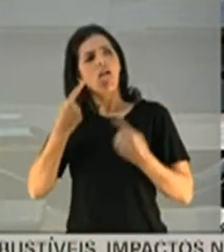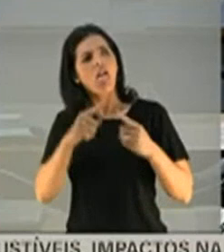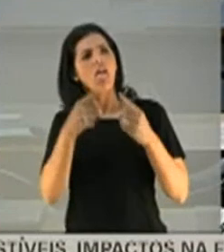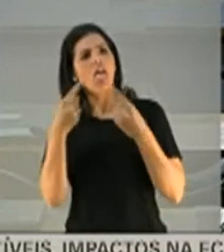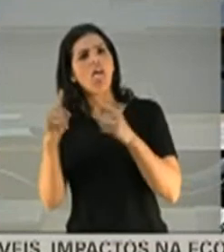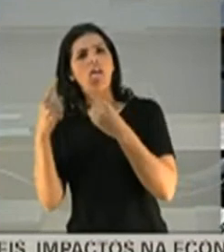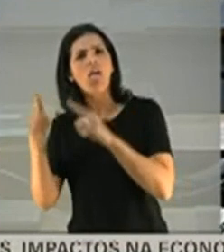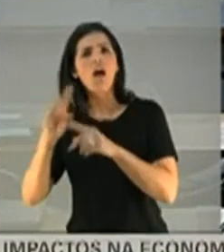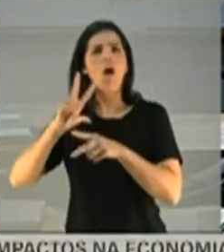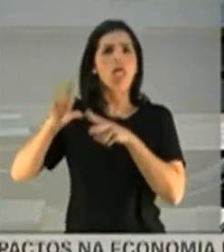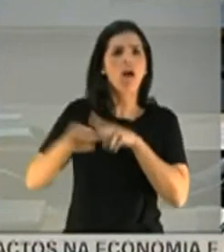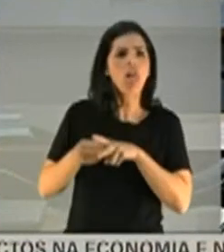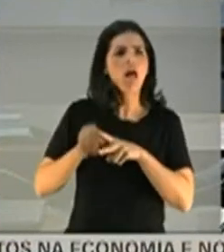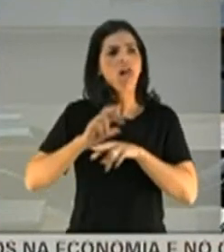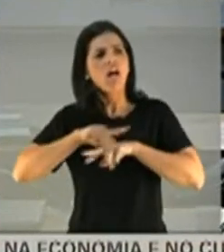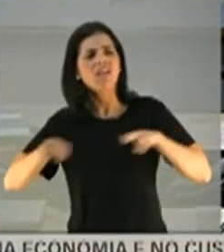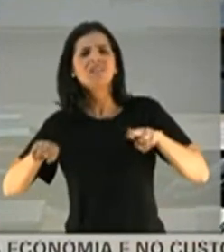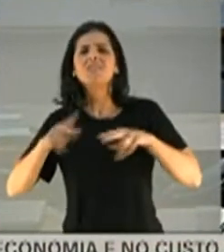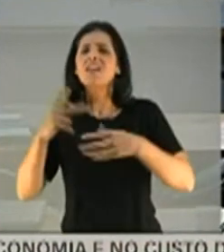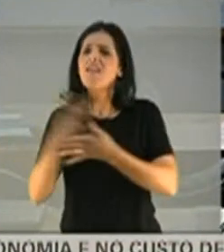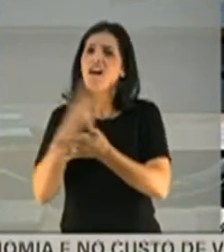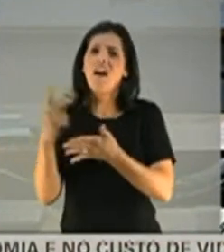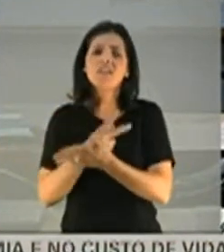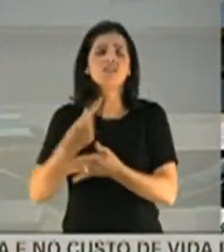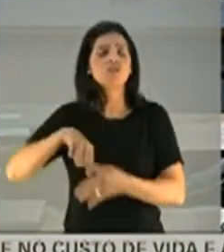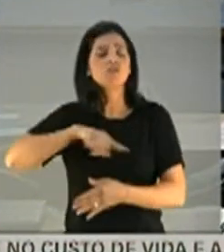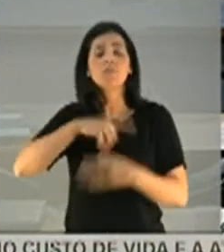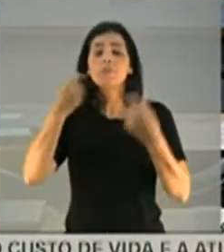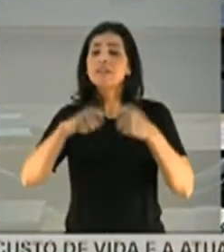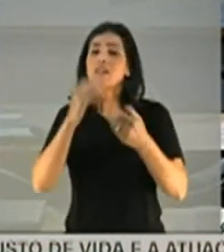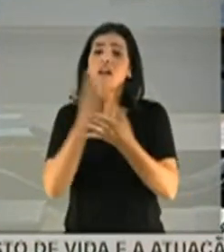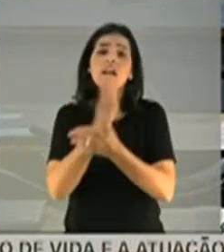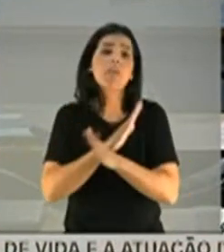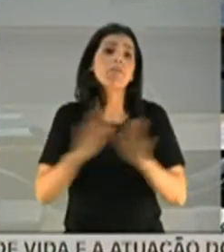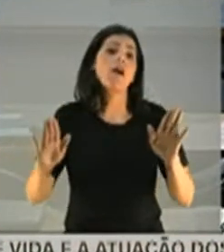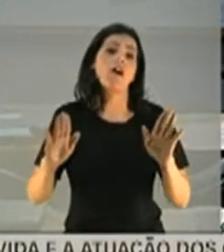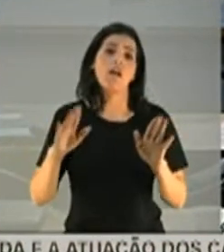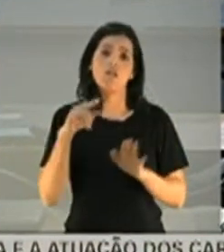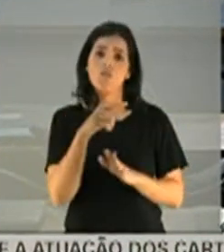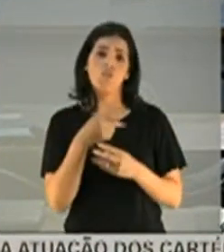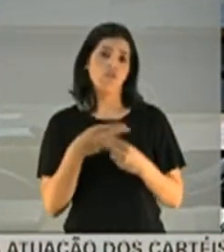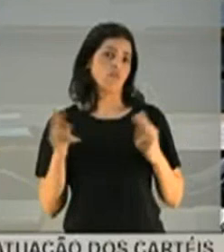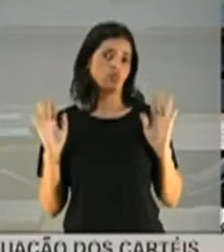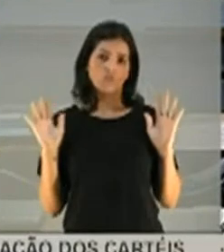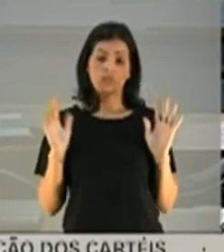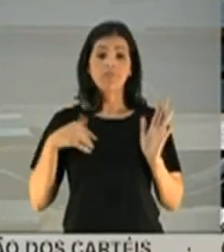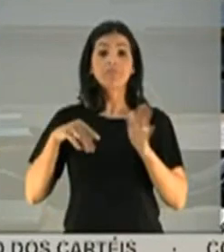precisa virar essa página importante. Então eu pergunto para o senhor